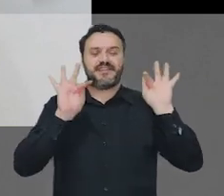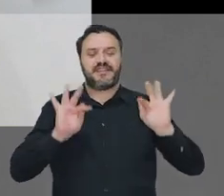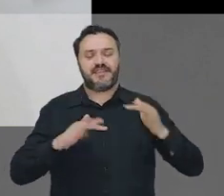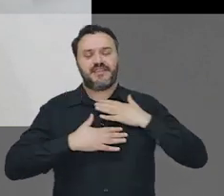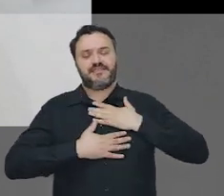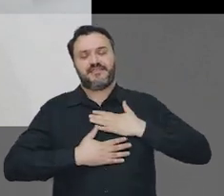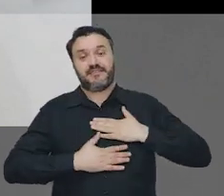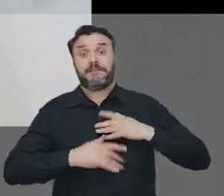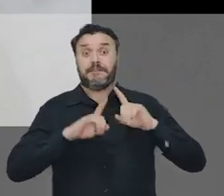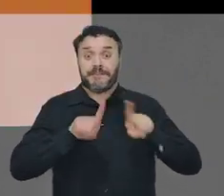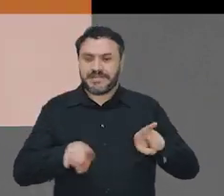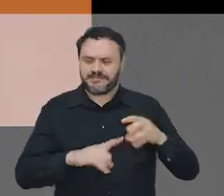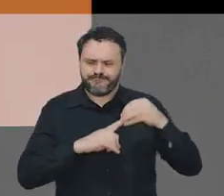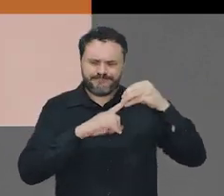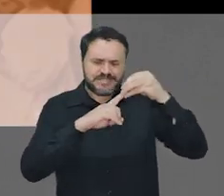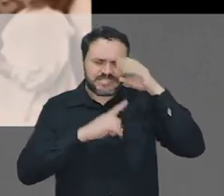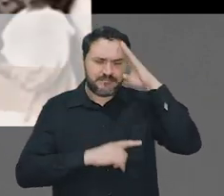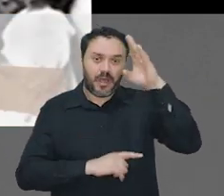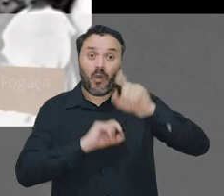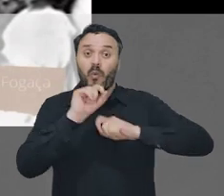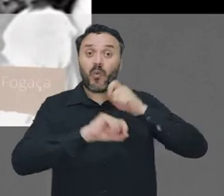reflexão.